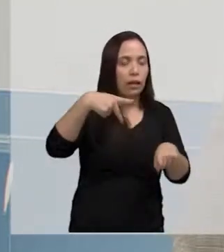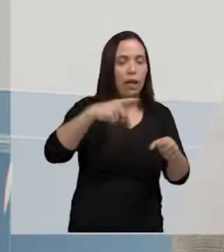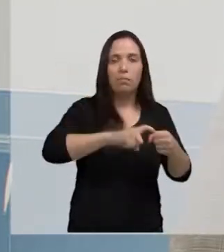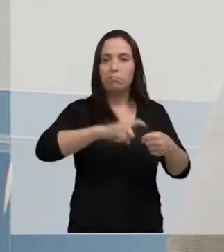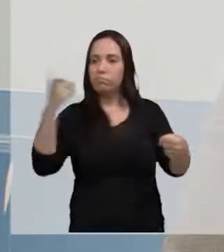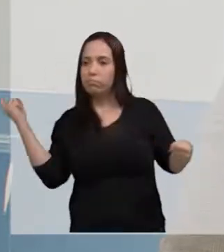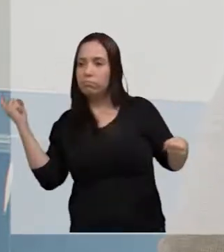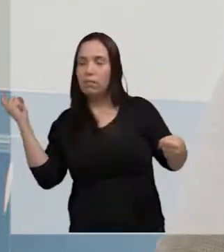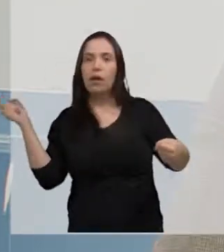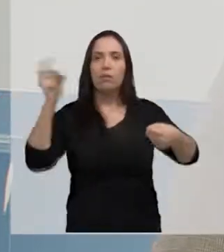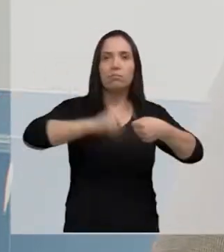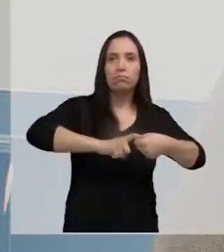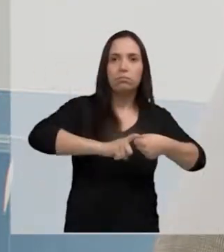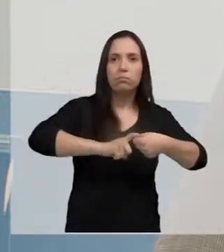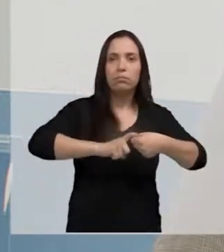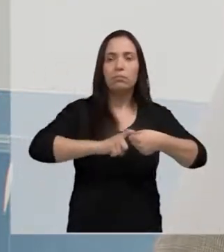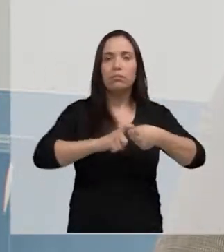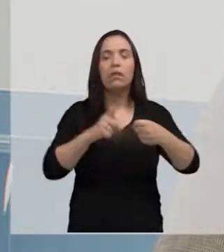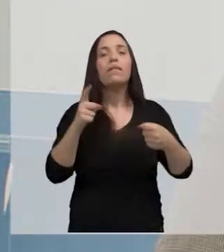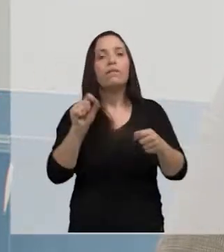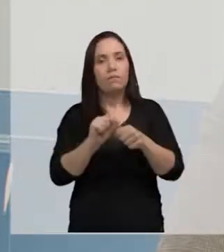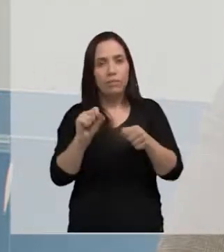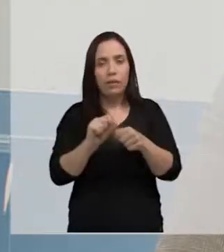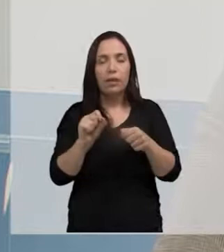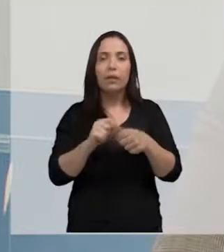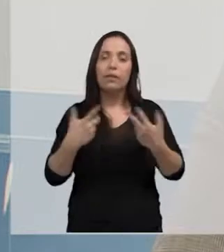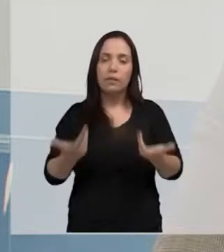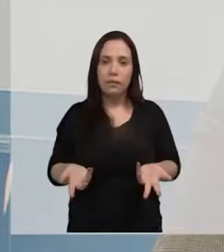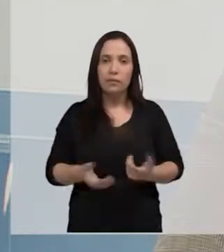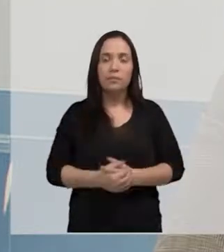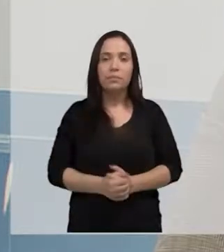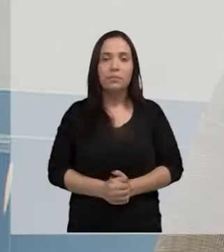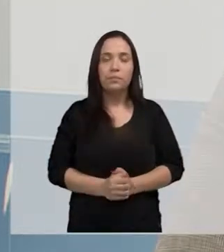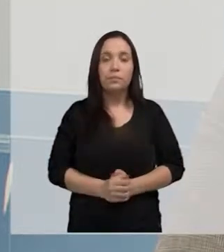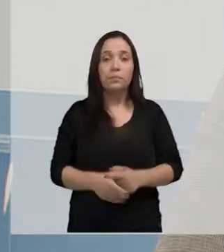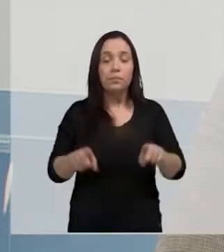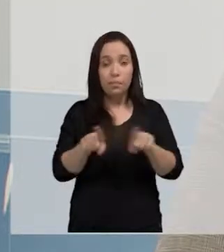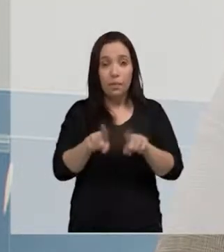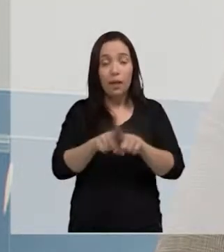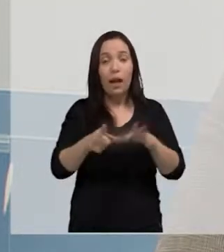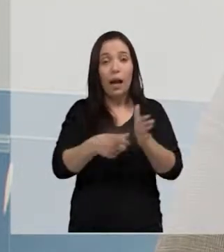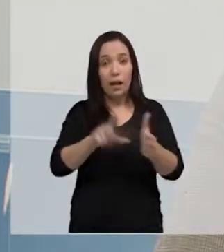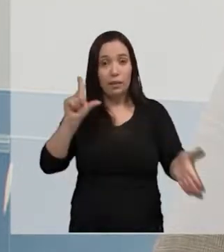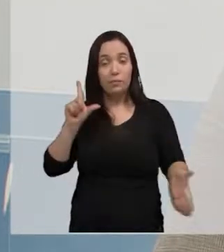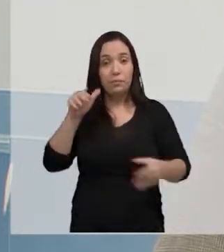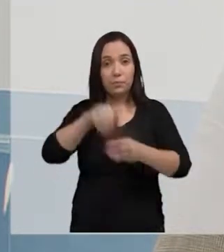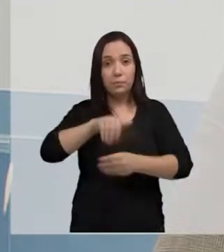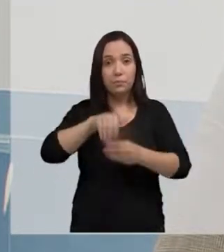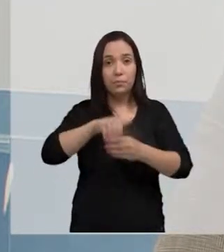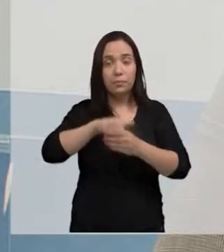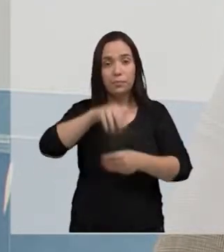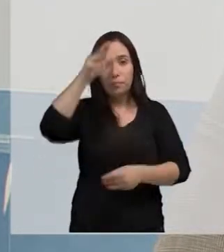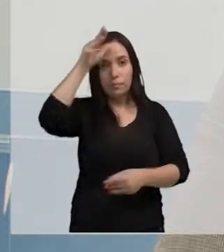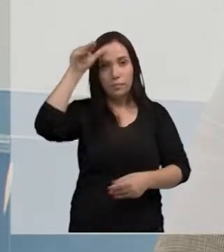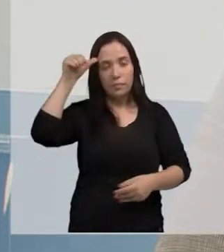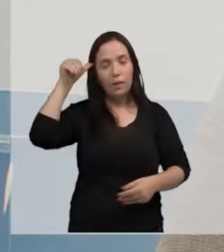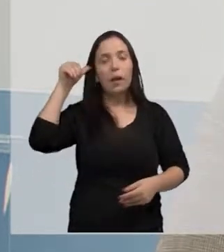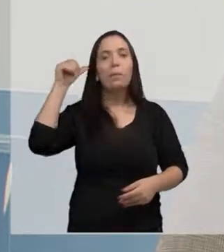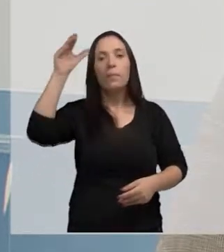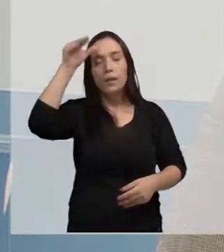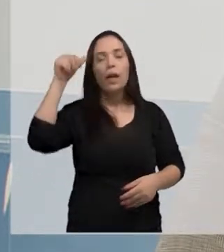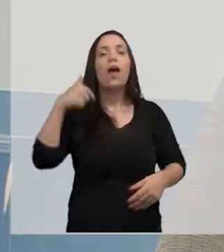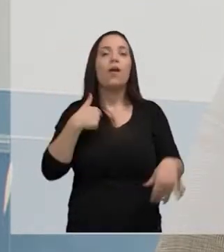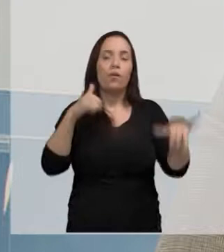situação, que foi os movimentos que o Eunício fez. Até antes da eleição do Camilo, o Eunício era